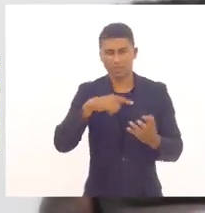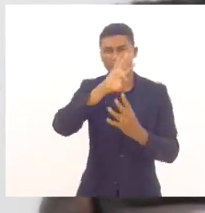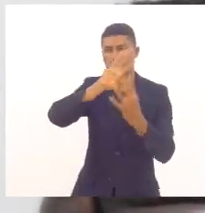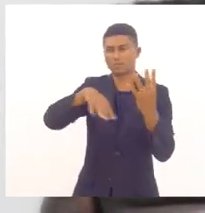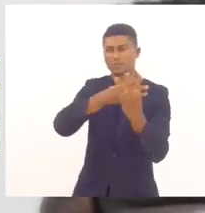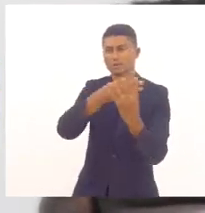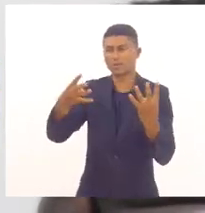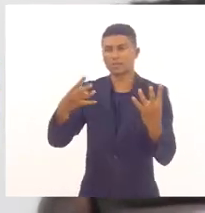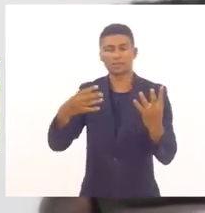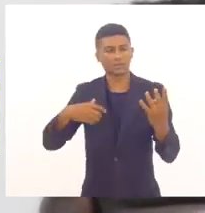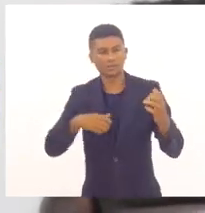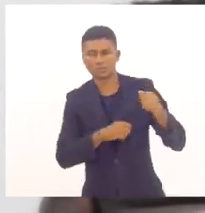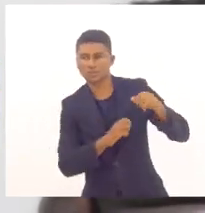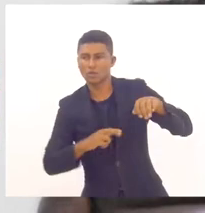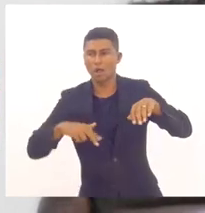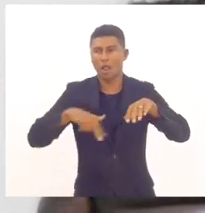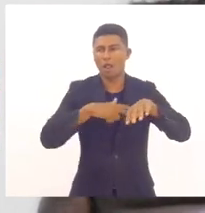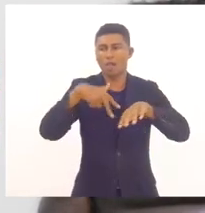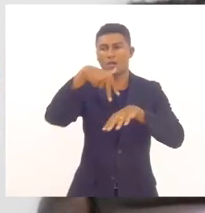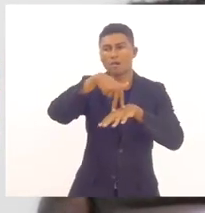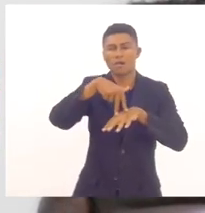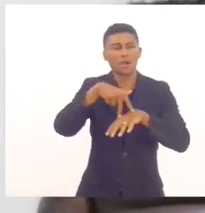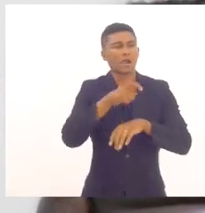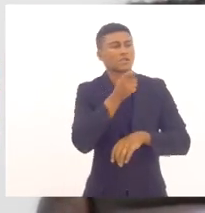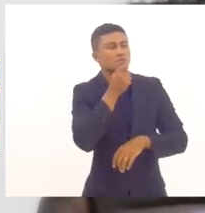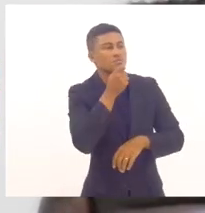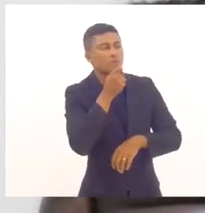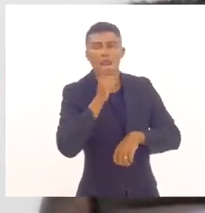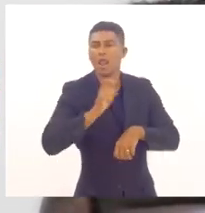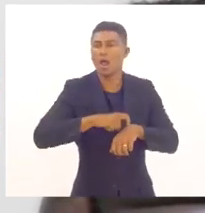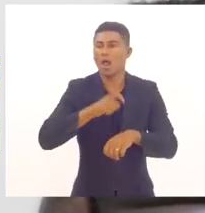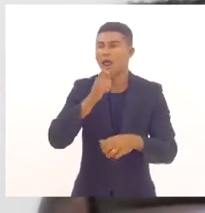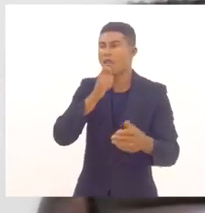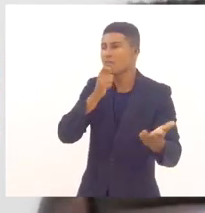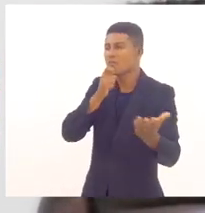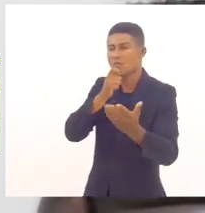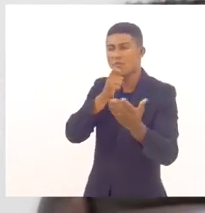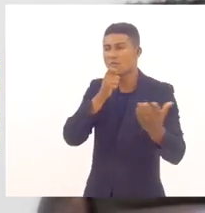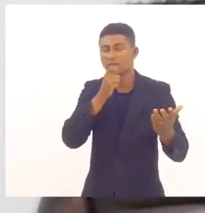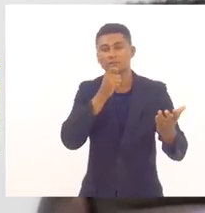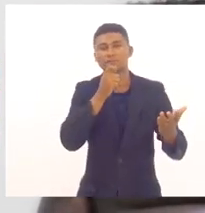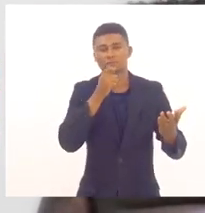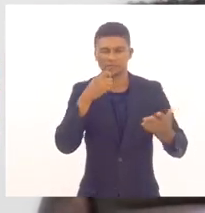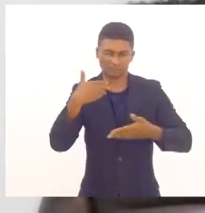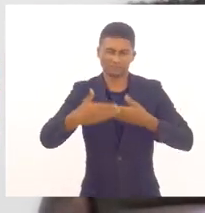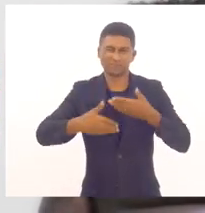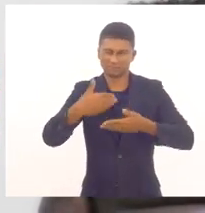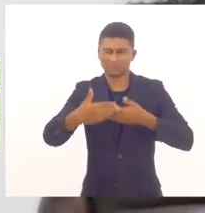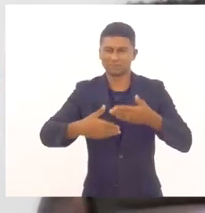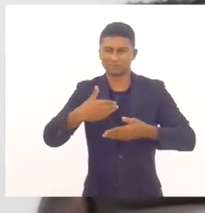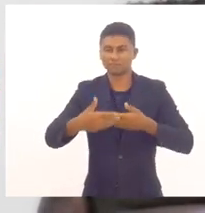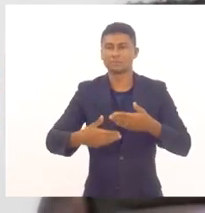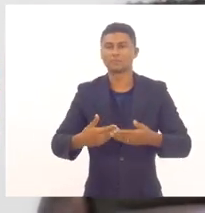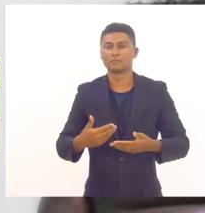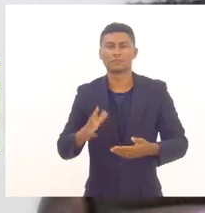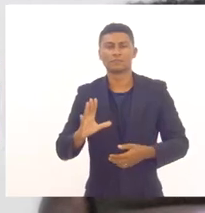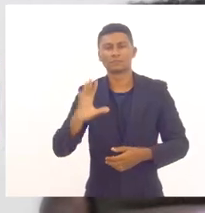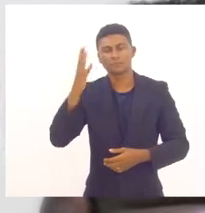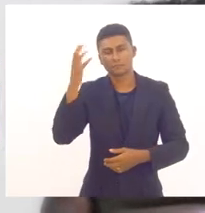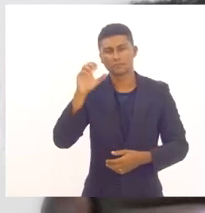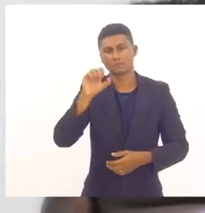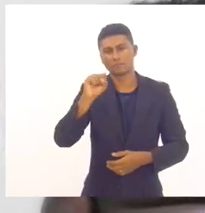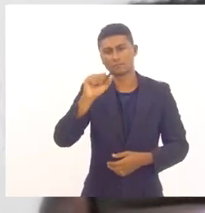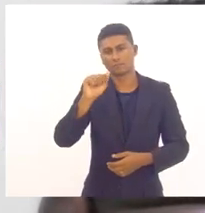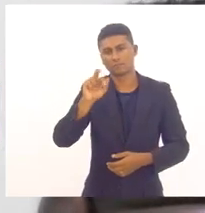não tinha gravação, era ao vivo, né? A gente ia lá para cima convocar direto. Depois fiz aquela direta já, depois do atentado ao Sarney, quando